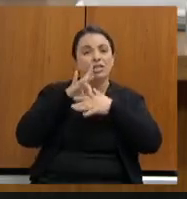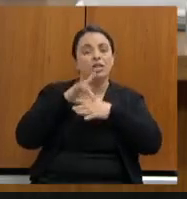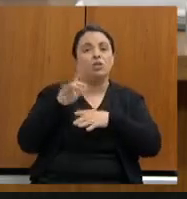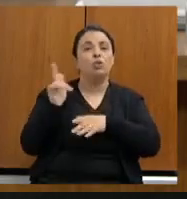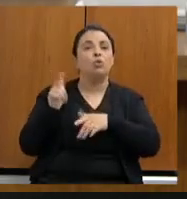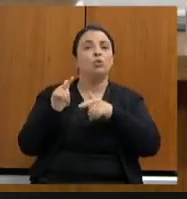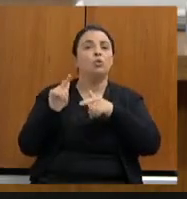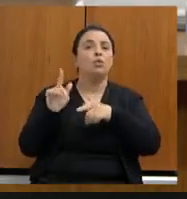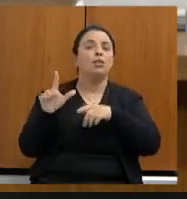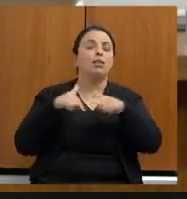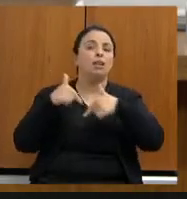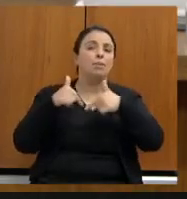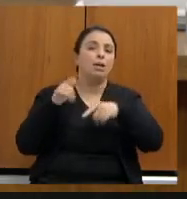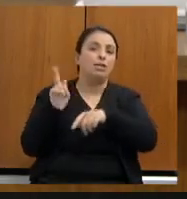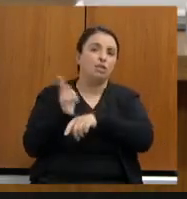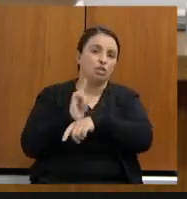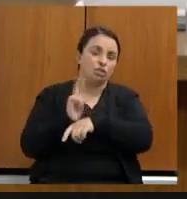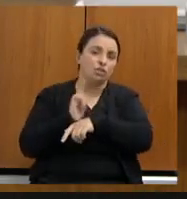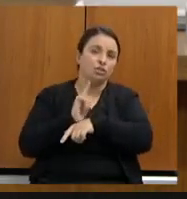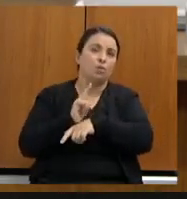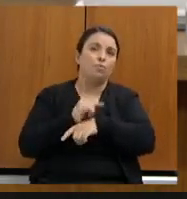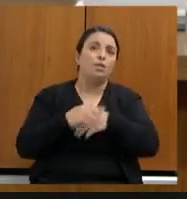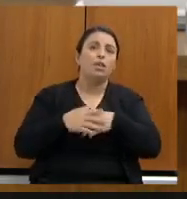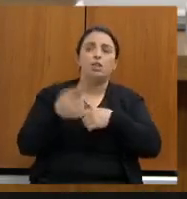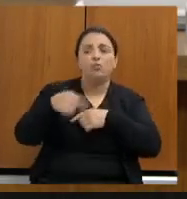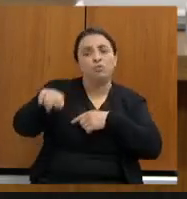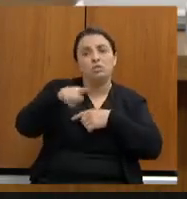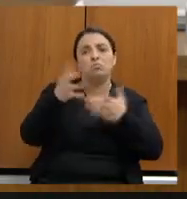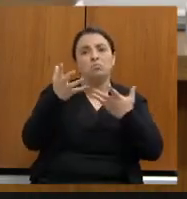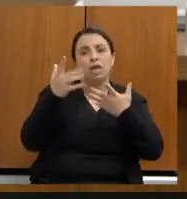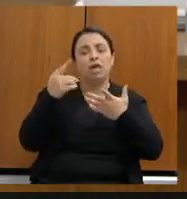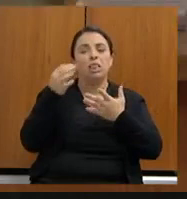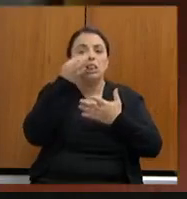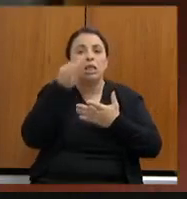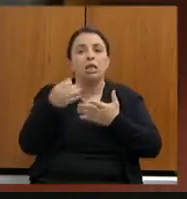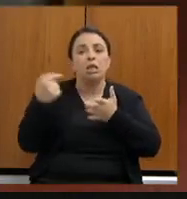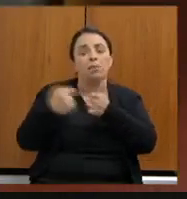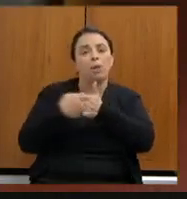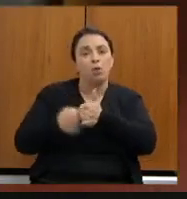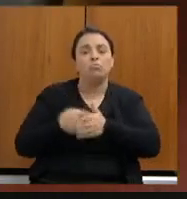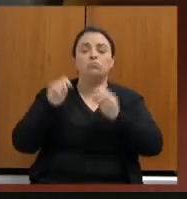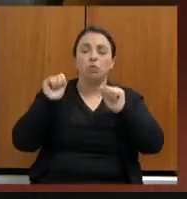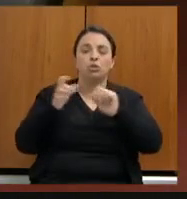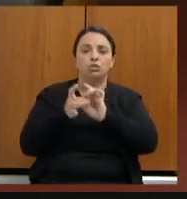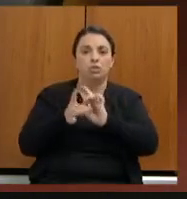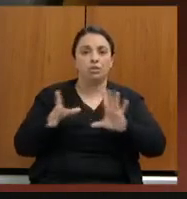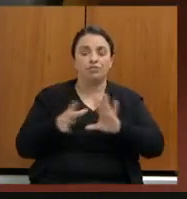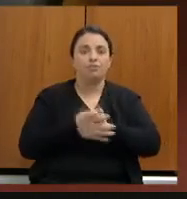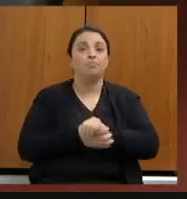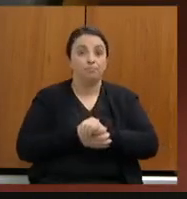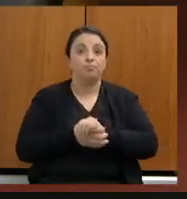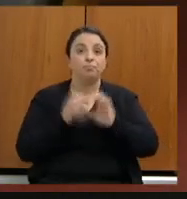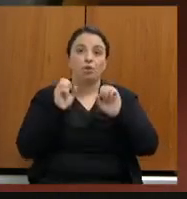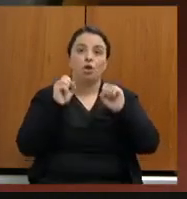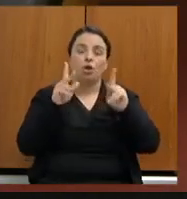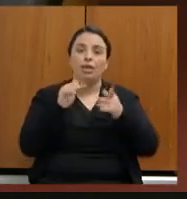pergunta de Deputados para poder levar efeito qualquer tipo de falecimento e o que secretário